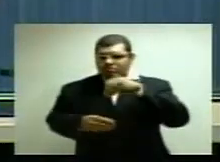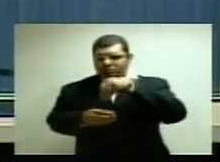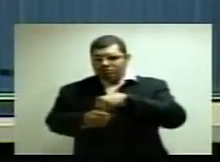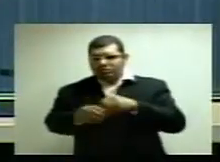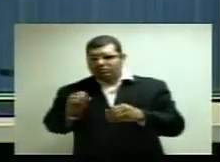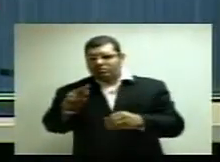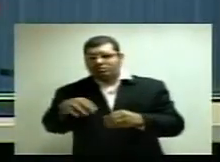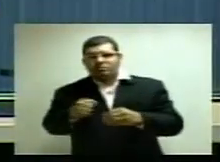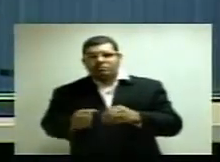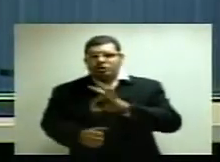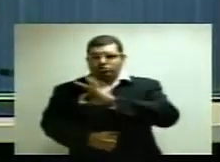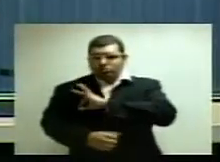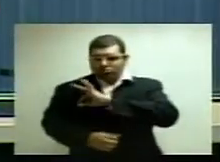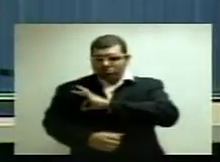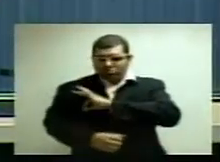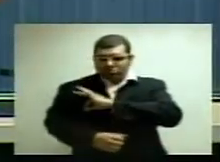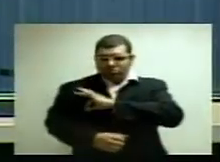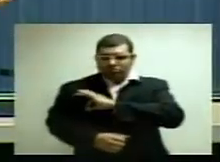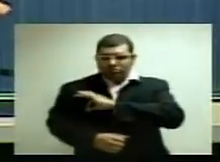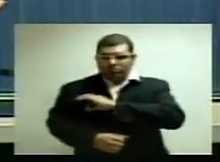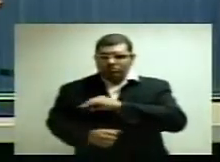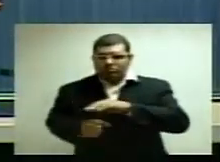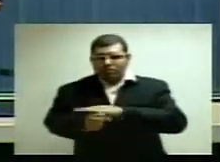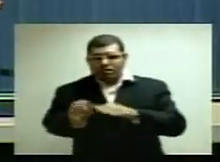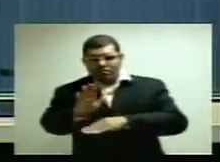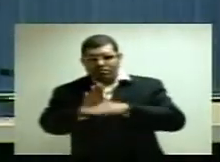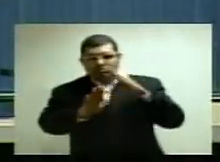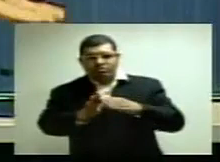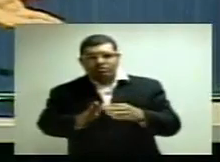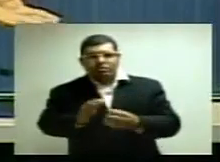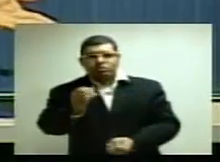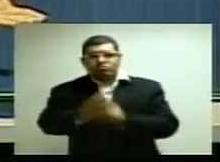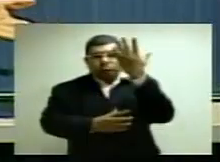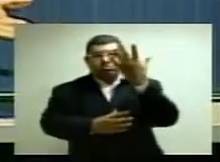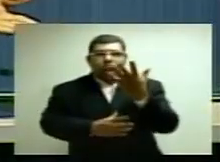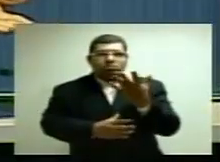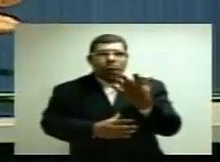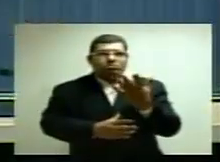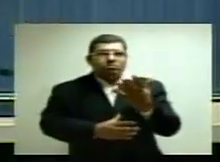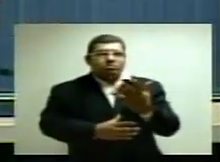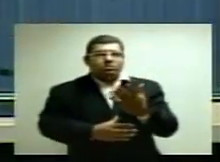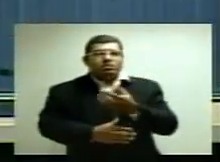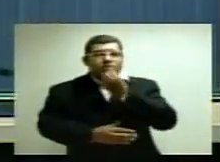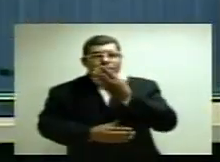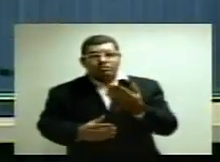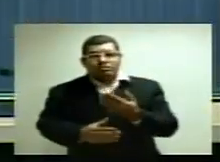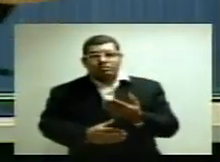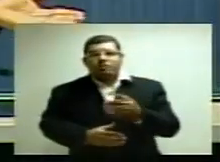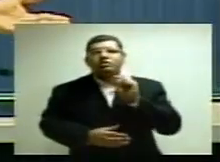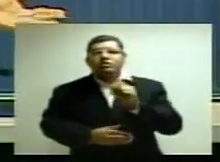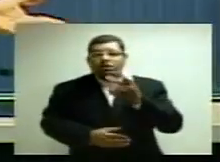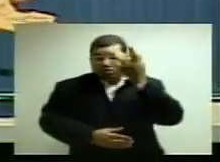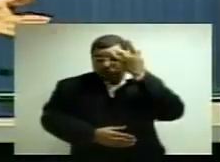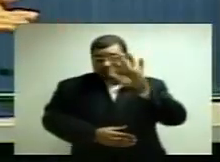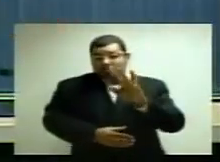da corporação policial é uma panela de pressão prestes a explodir a tampa. e, portanto, na mão de quem